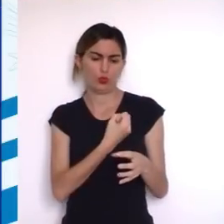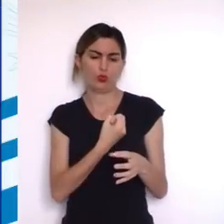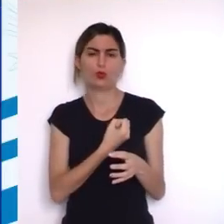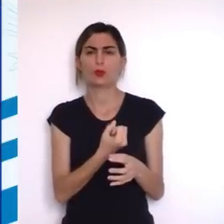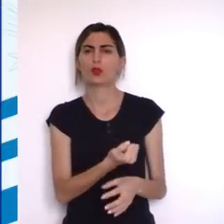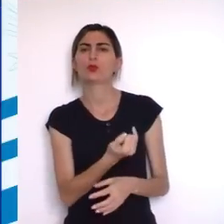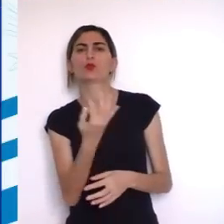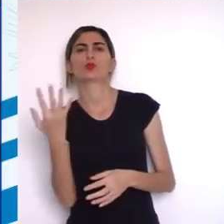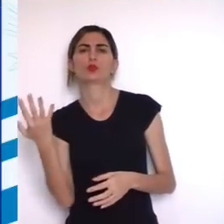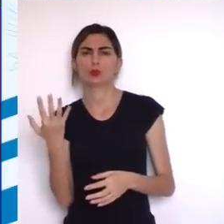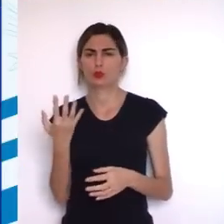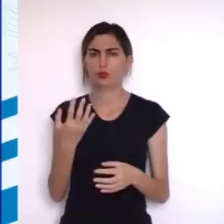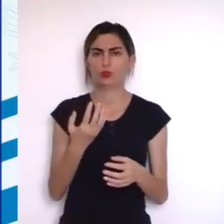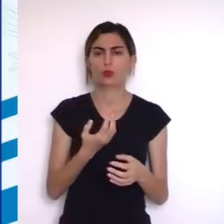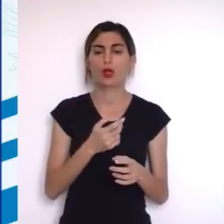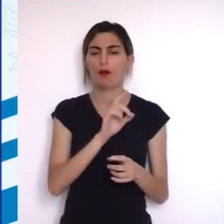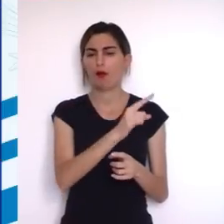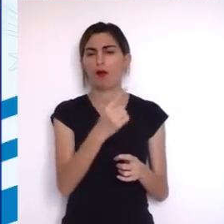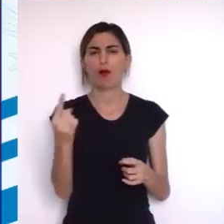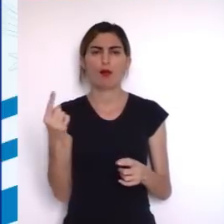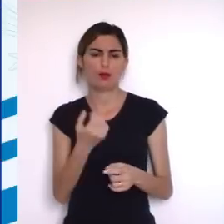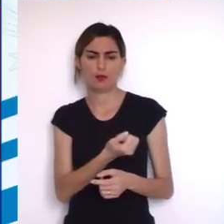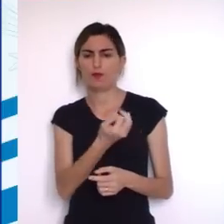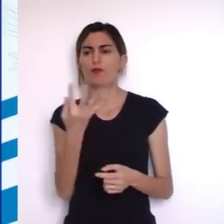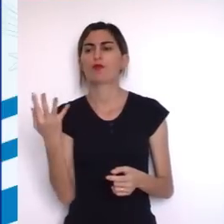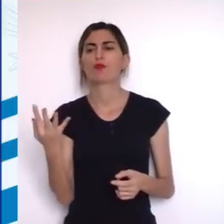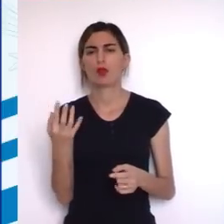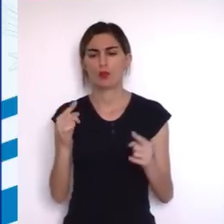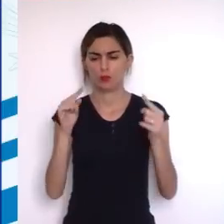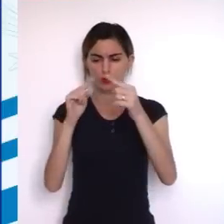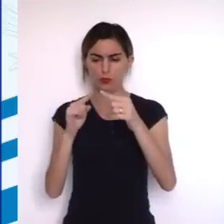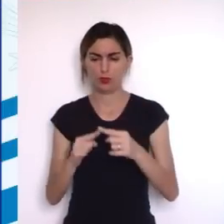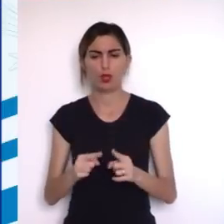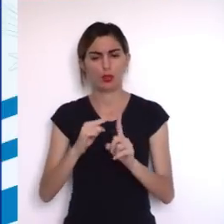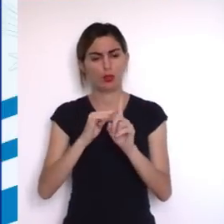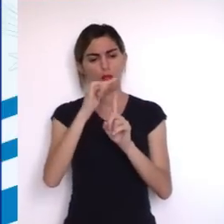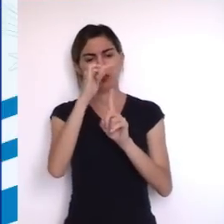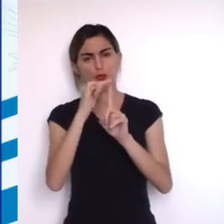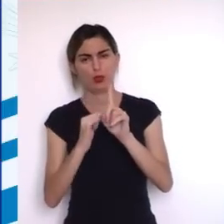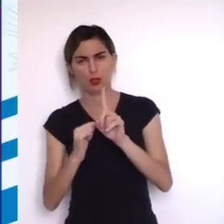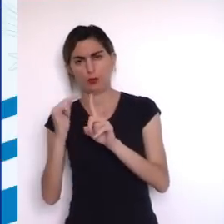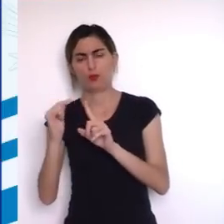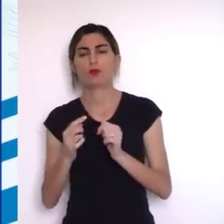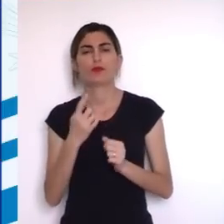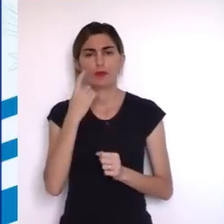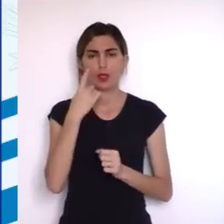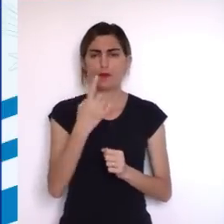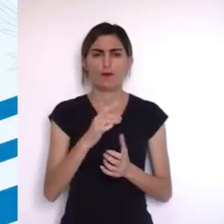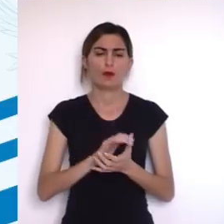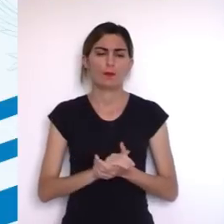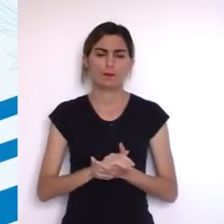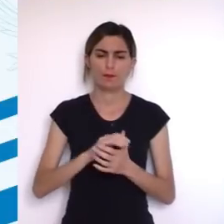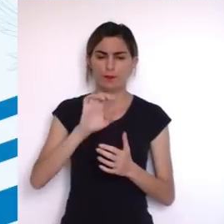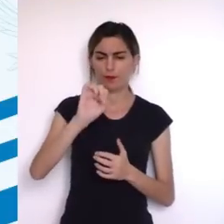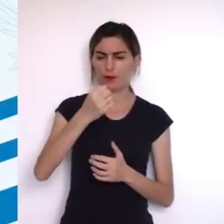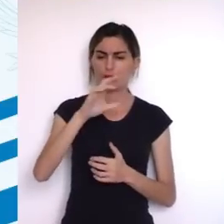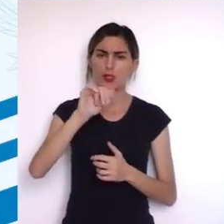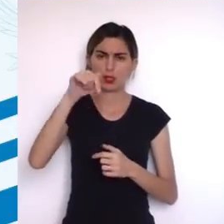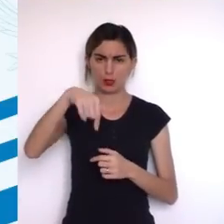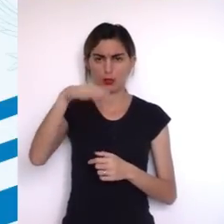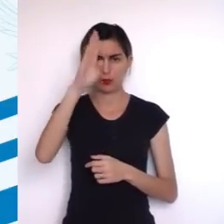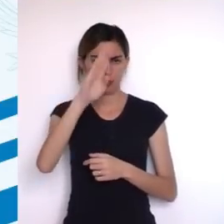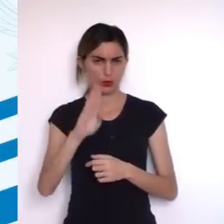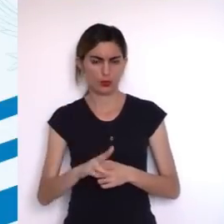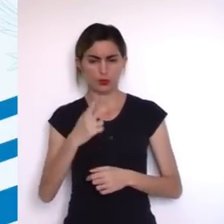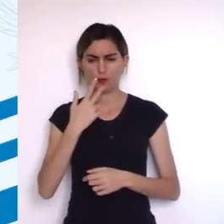valores numéricos e onde cada valor vai estar associado a uma temperatura. Então, da escala, aqui